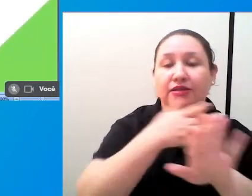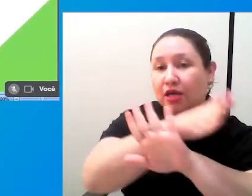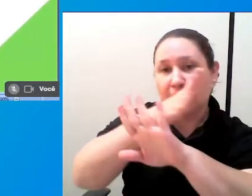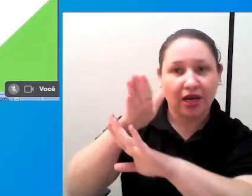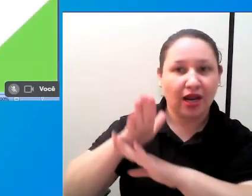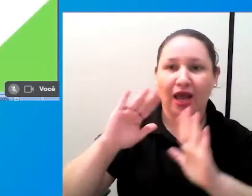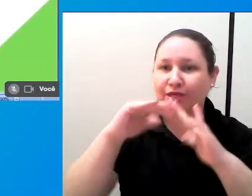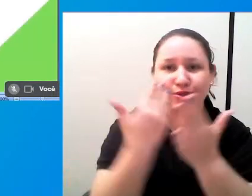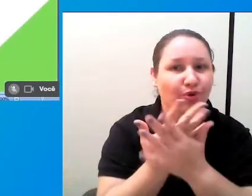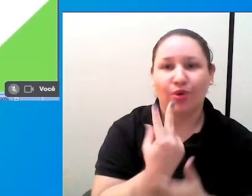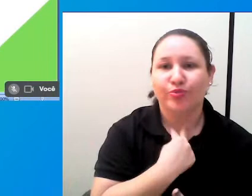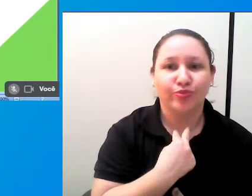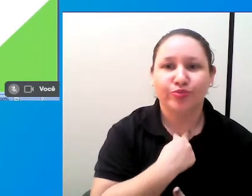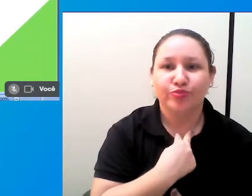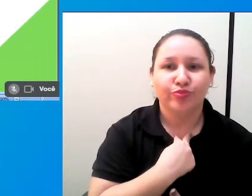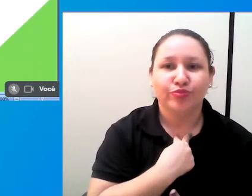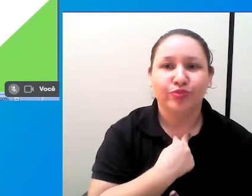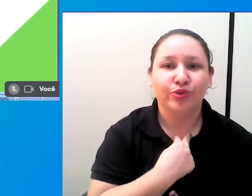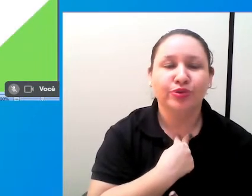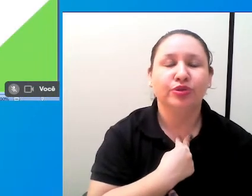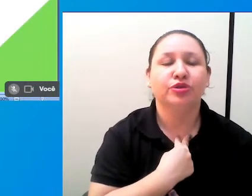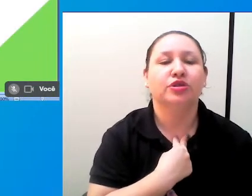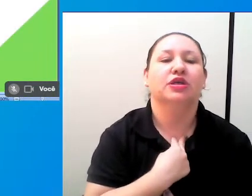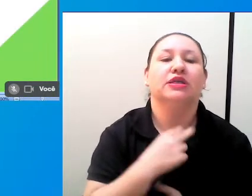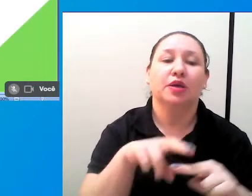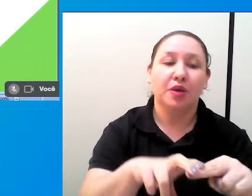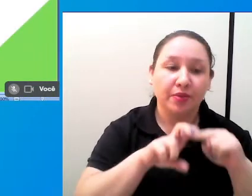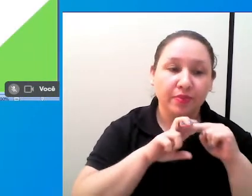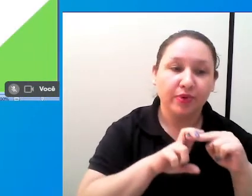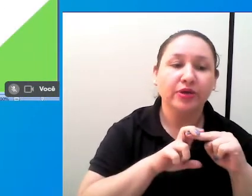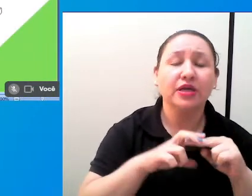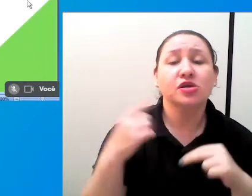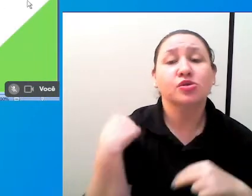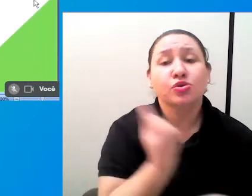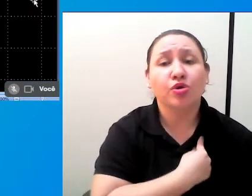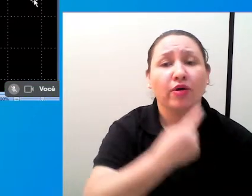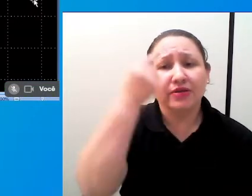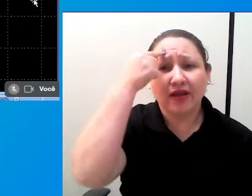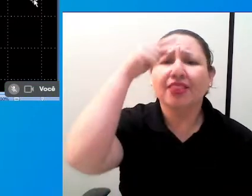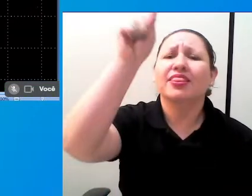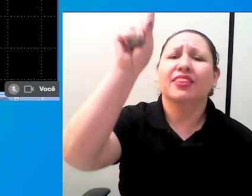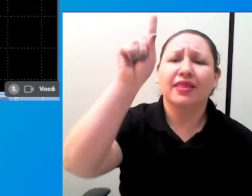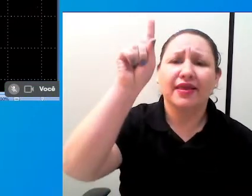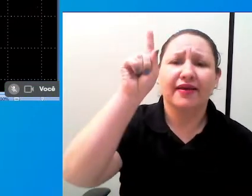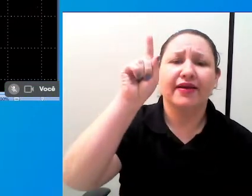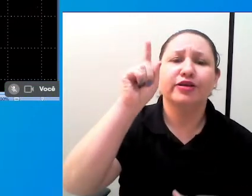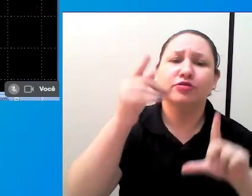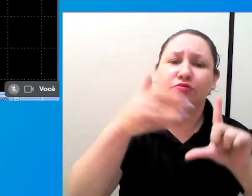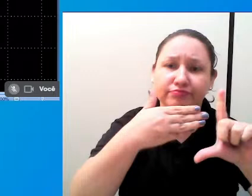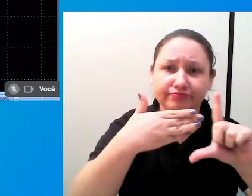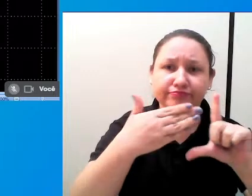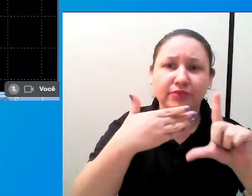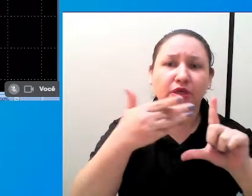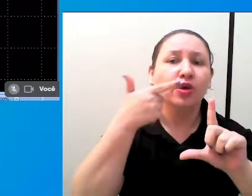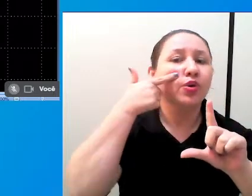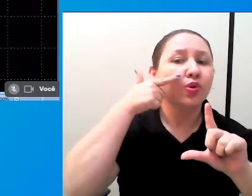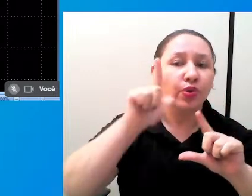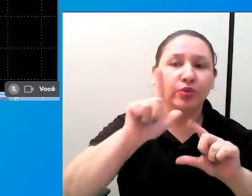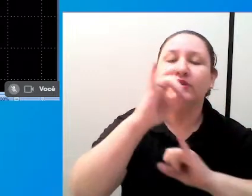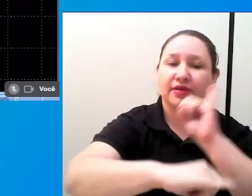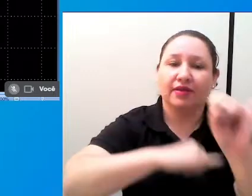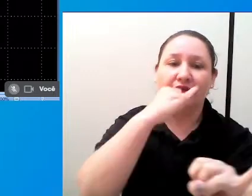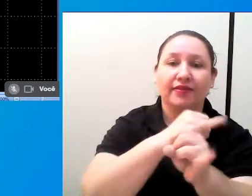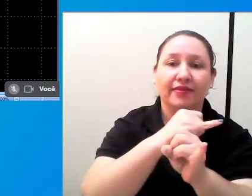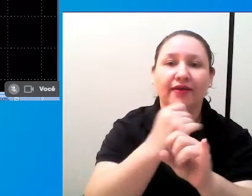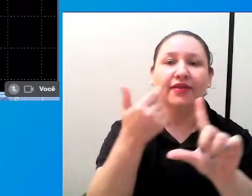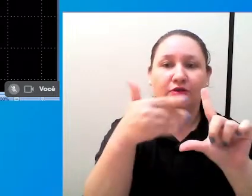estavam à distância, aqui no estado de Rondônia, com ensino à distância, então ele foi adaptado e foi reavaliado, né? Uma das avaliações era de que